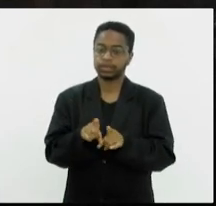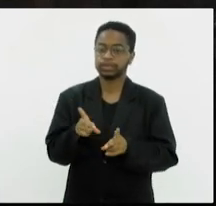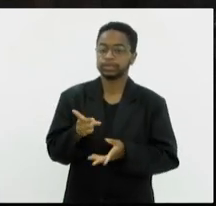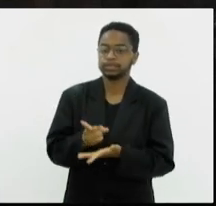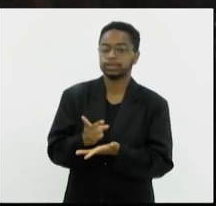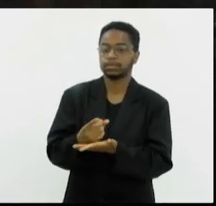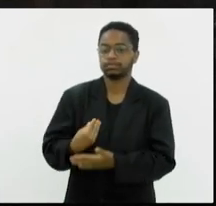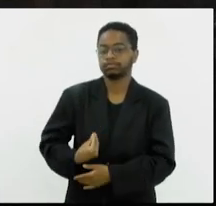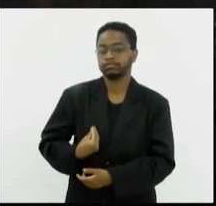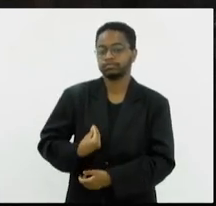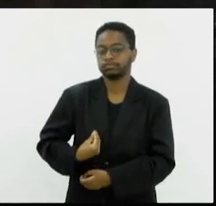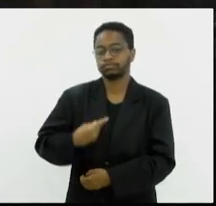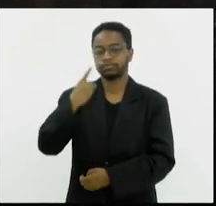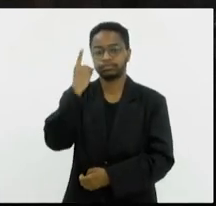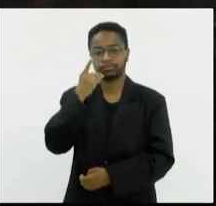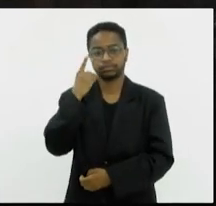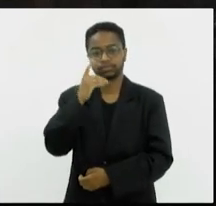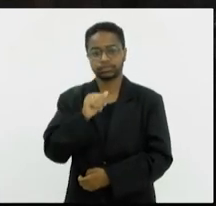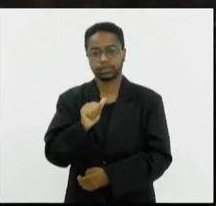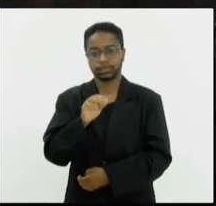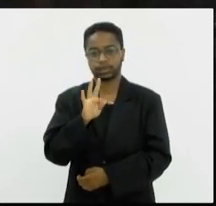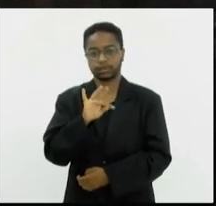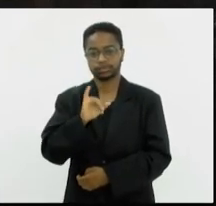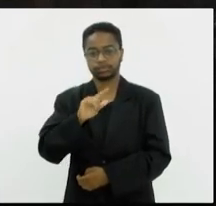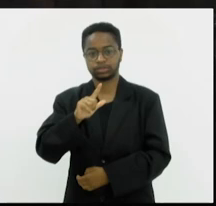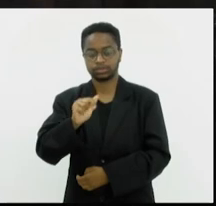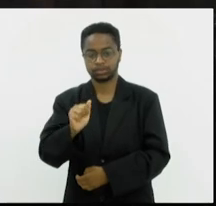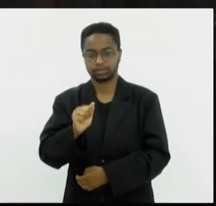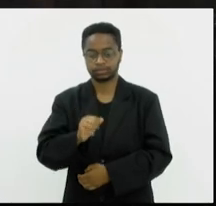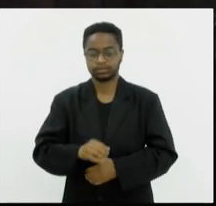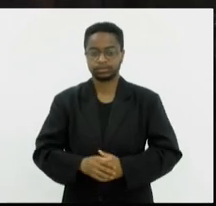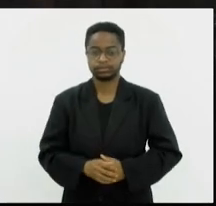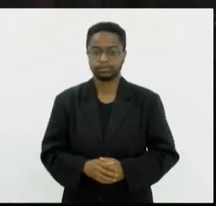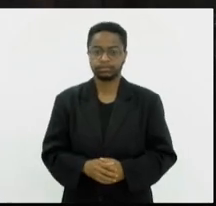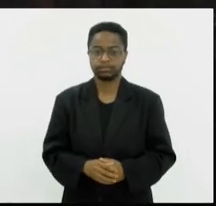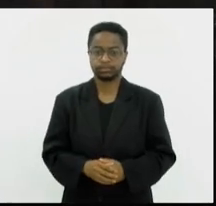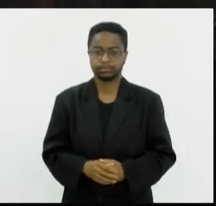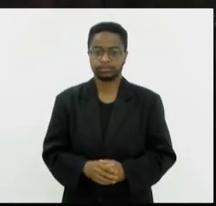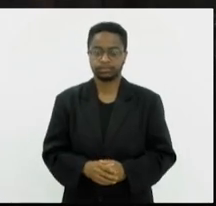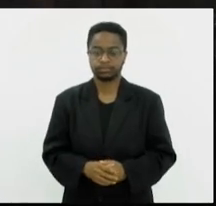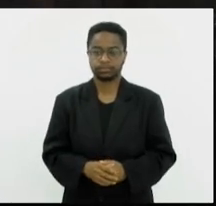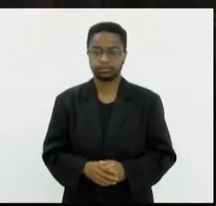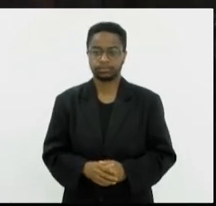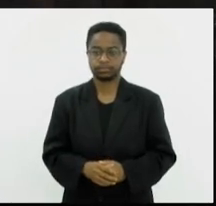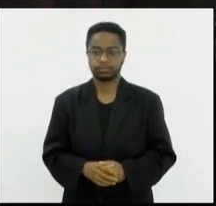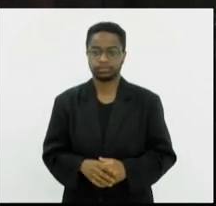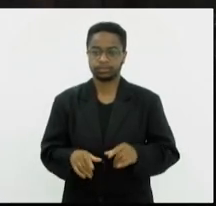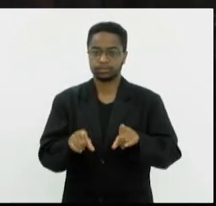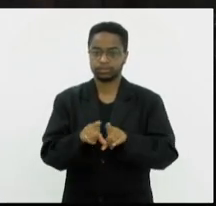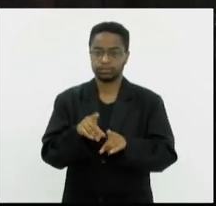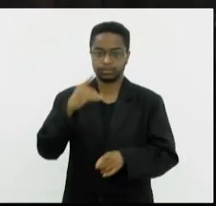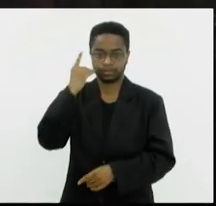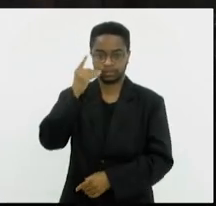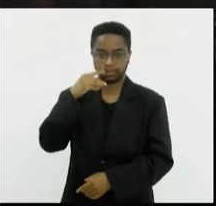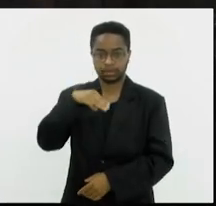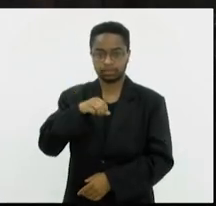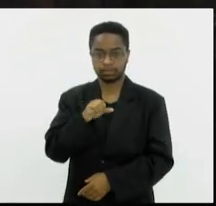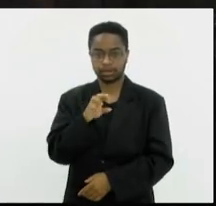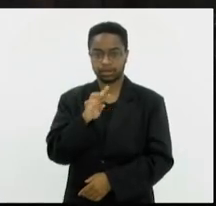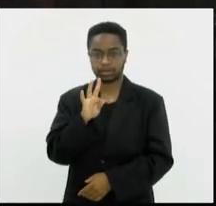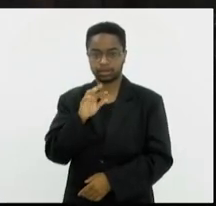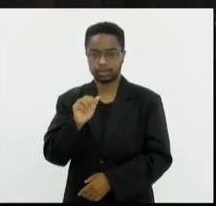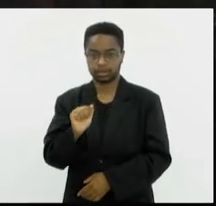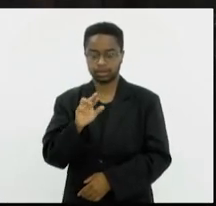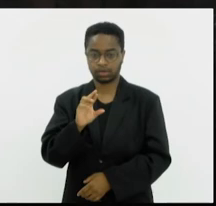presente Deputado Átila Nunes a deputada Marta